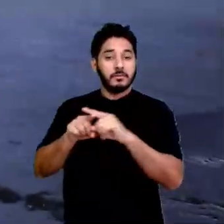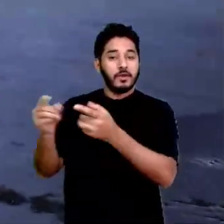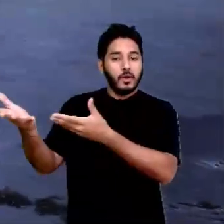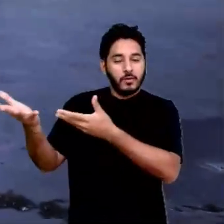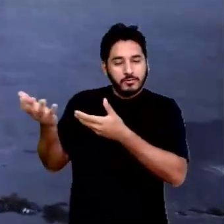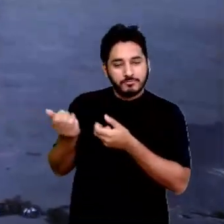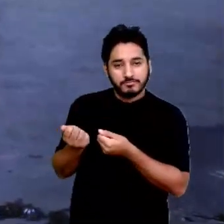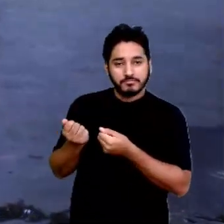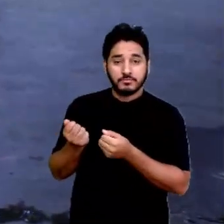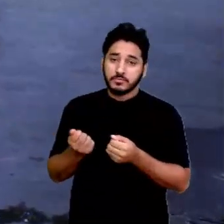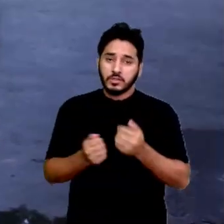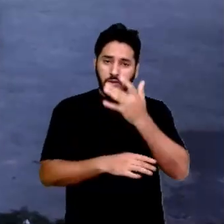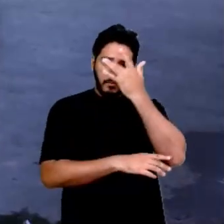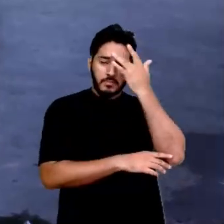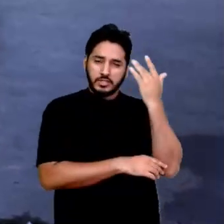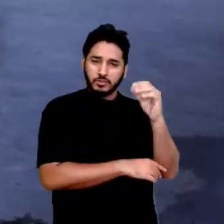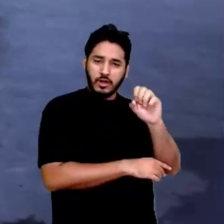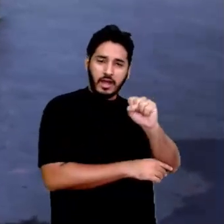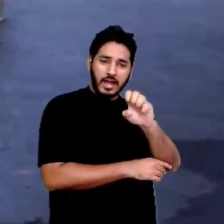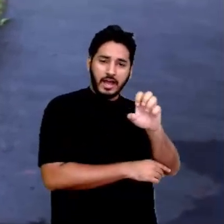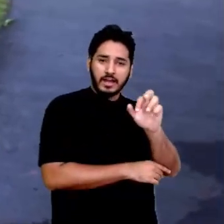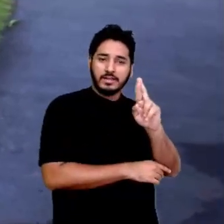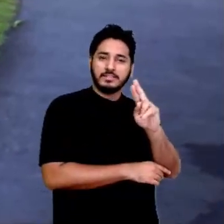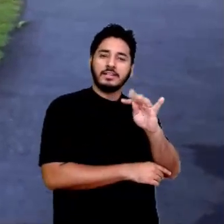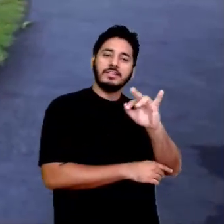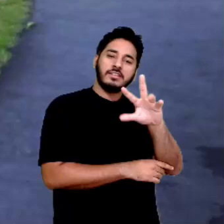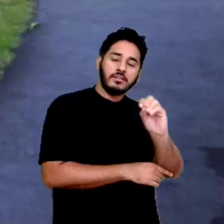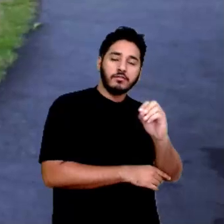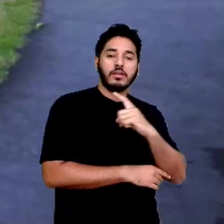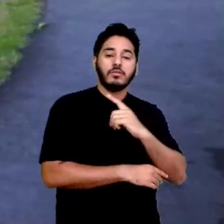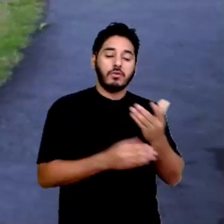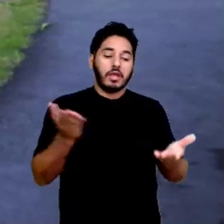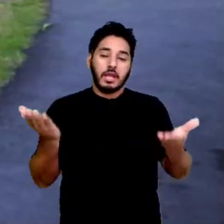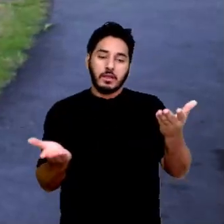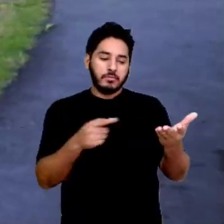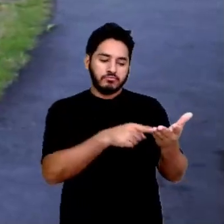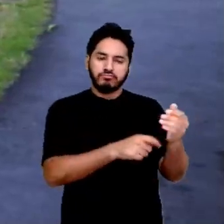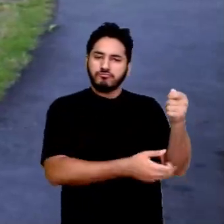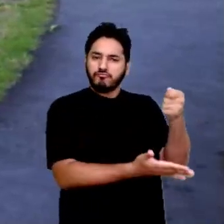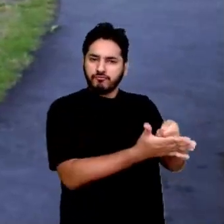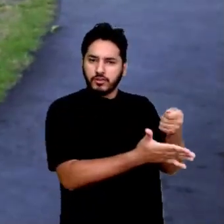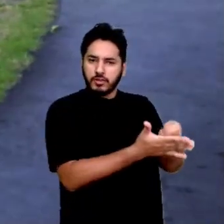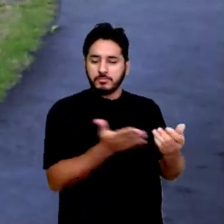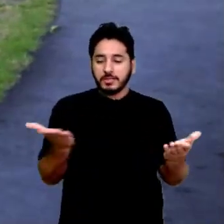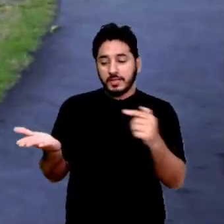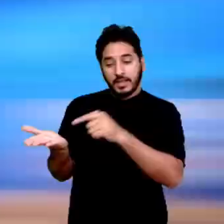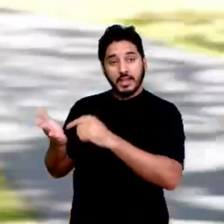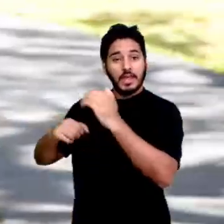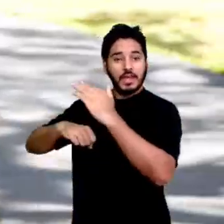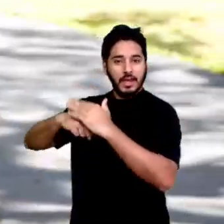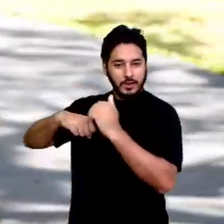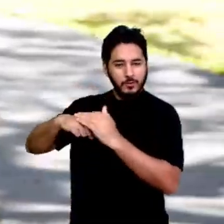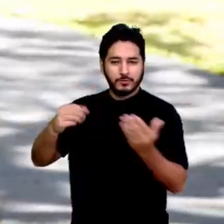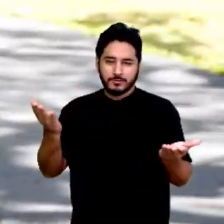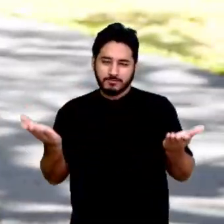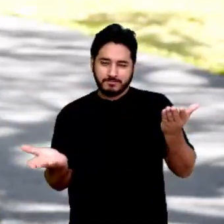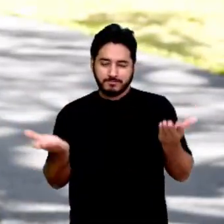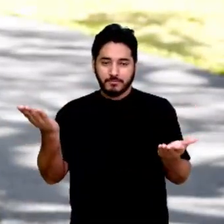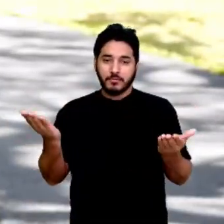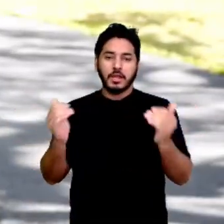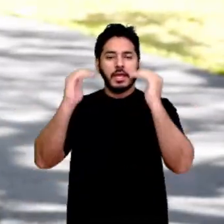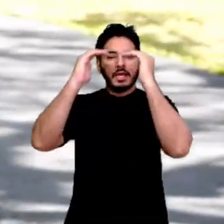Ser assertivo é encontrar um equilíbrio entre ser firme e ser carinhoso,